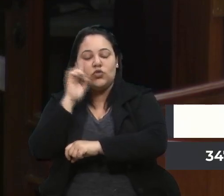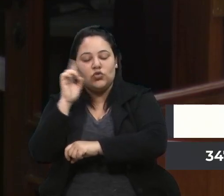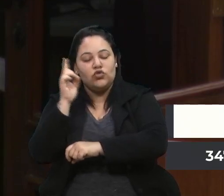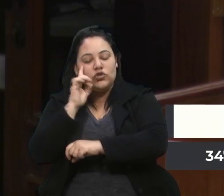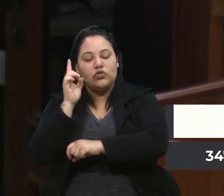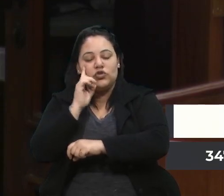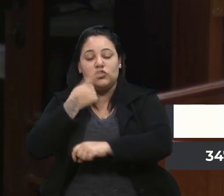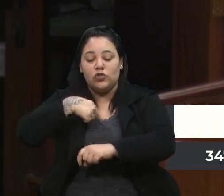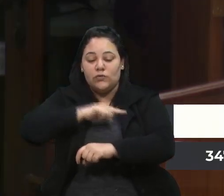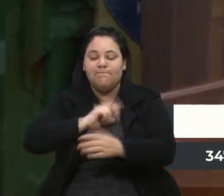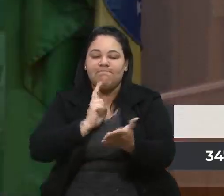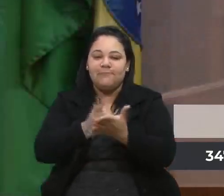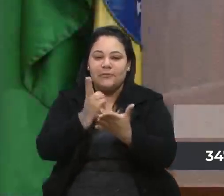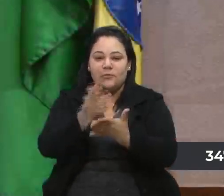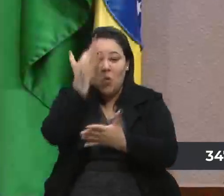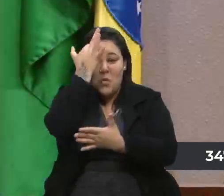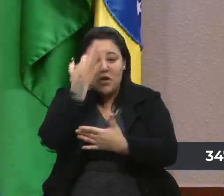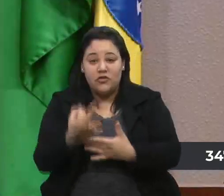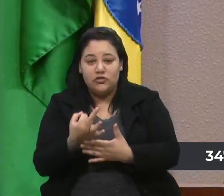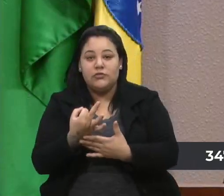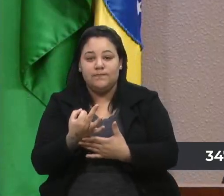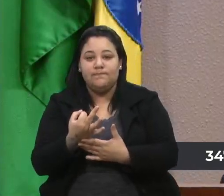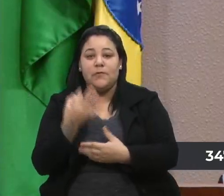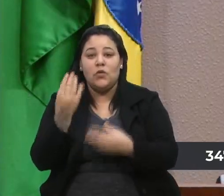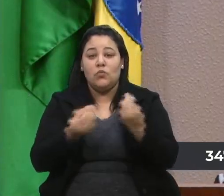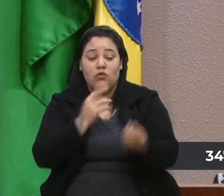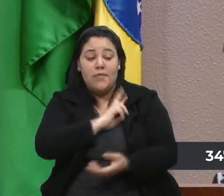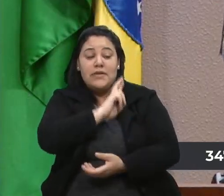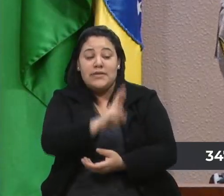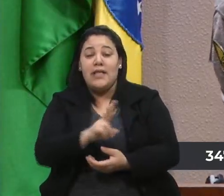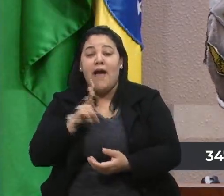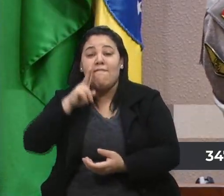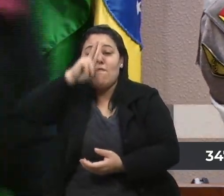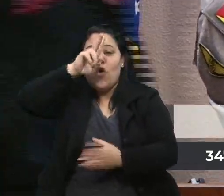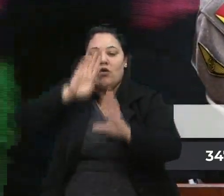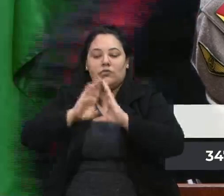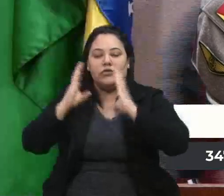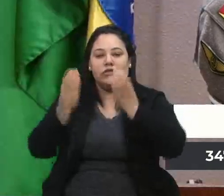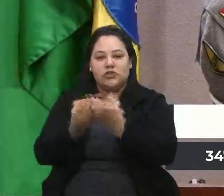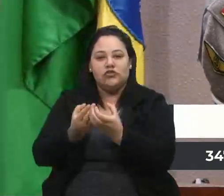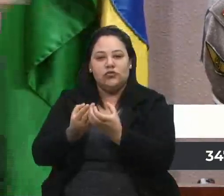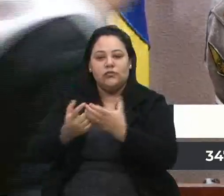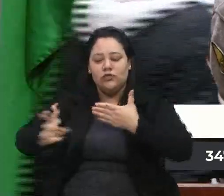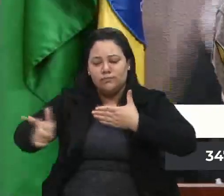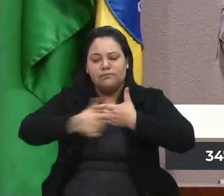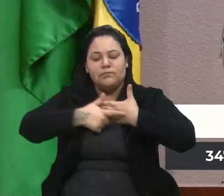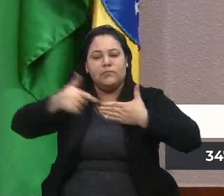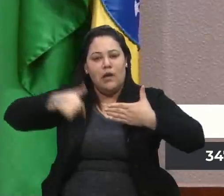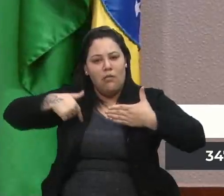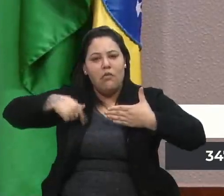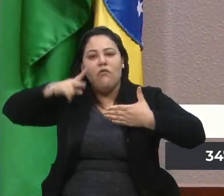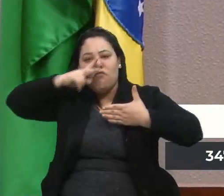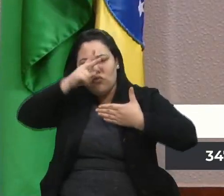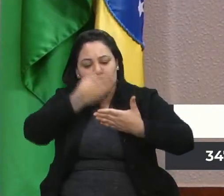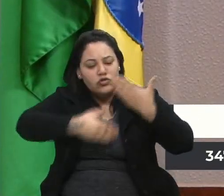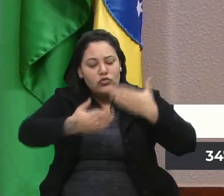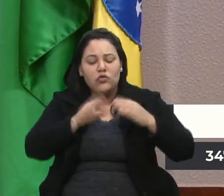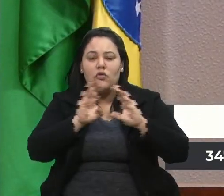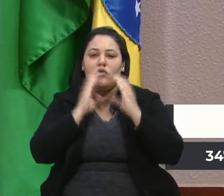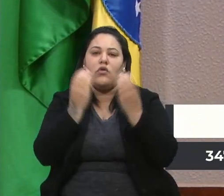sempre compreendido como a força da comunidade, que é o que nós somos. Nós somos a força de toda Caxias, de todos os senhores,